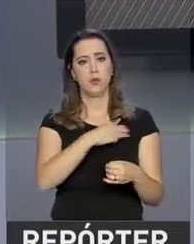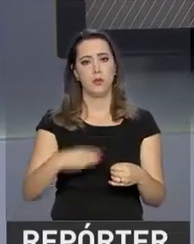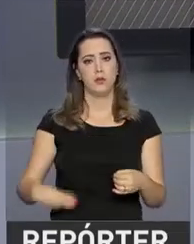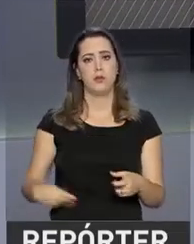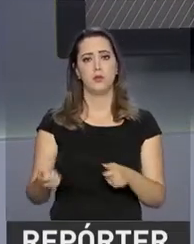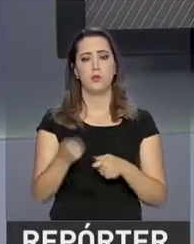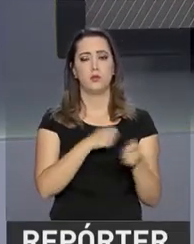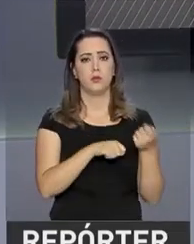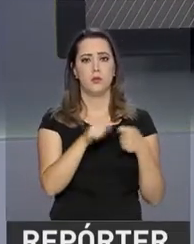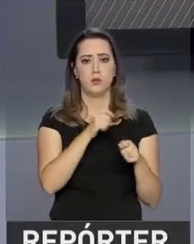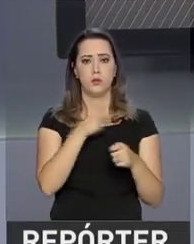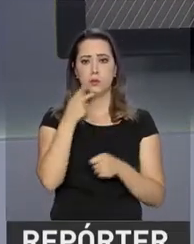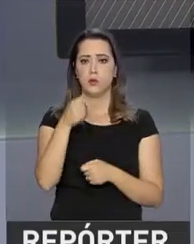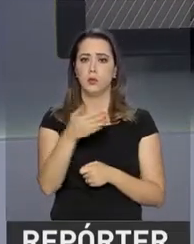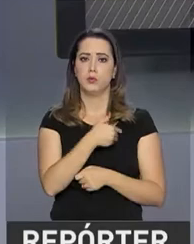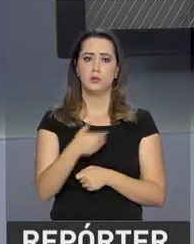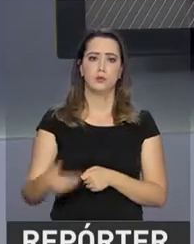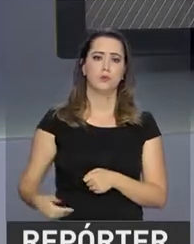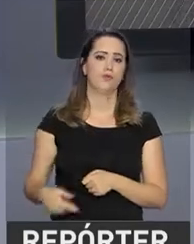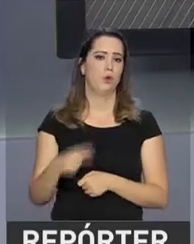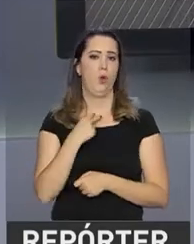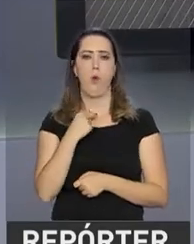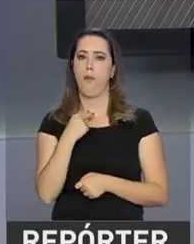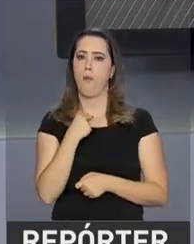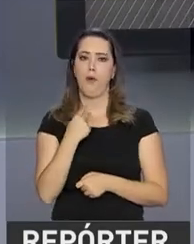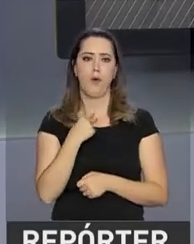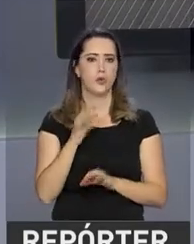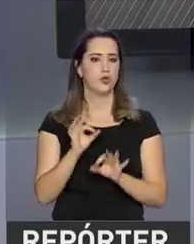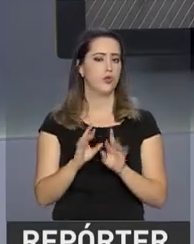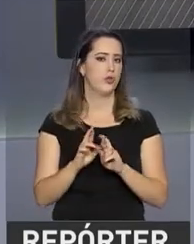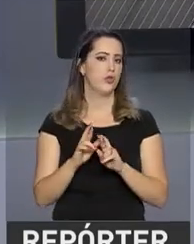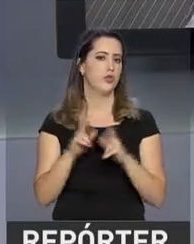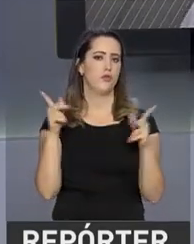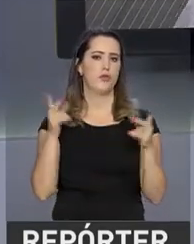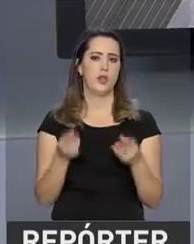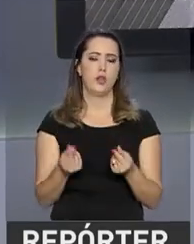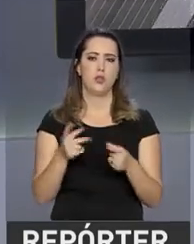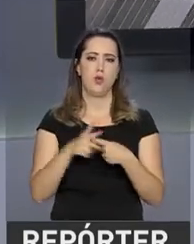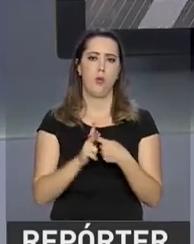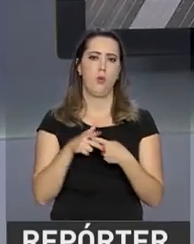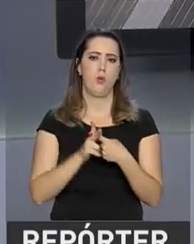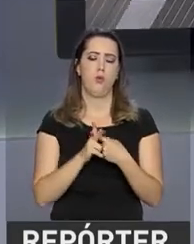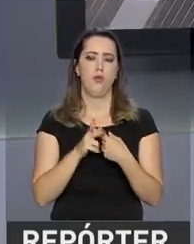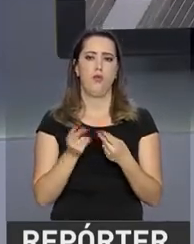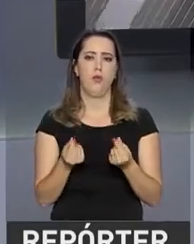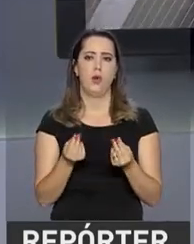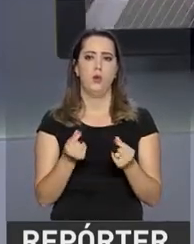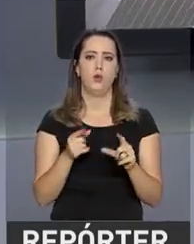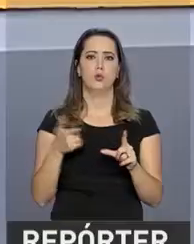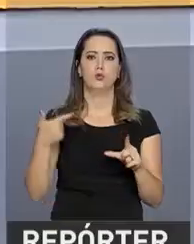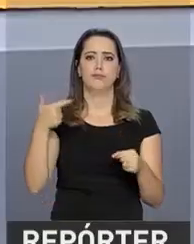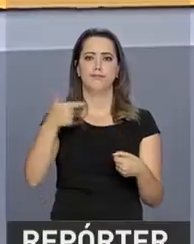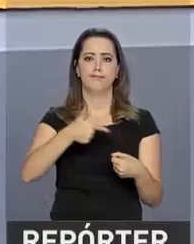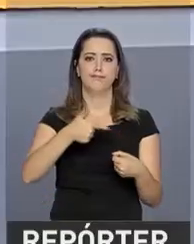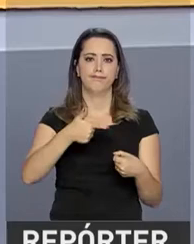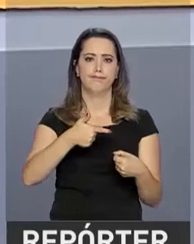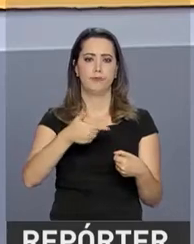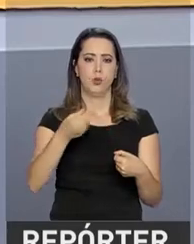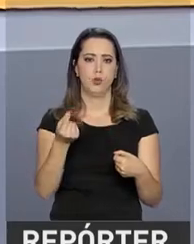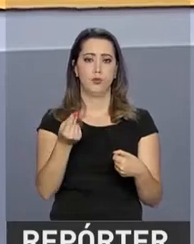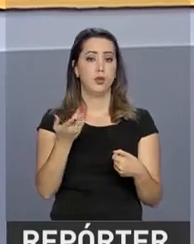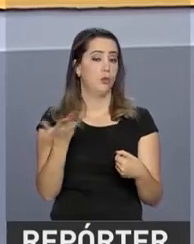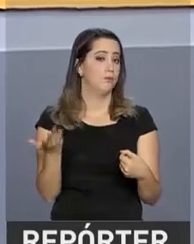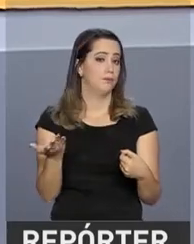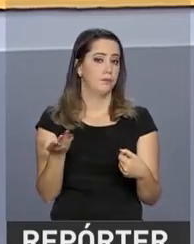fazenda eduardo guardiã afirmou que o governo não vai interferir na política de reajustes da petrobras de acordo com pedro